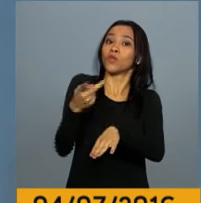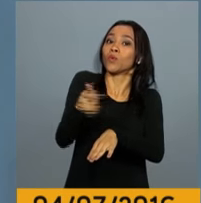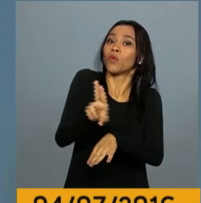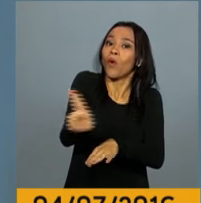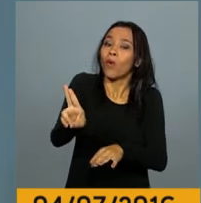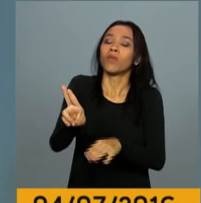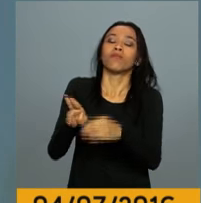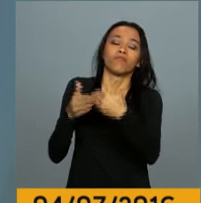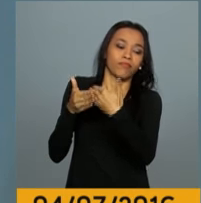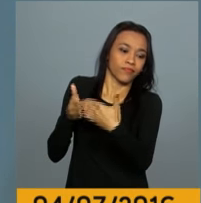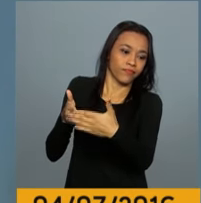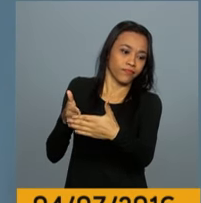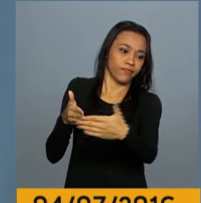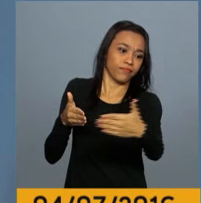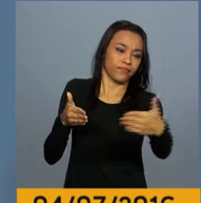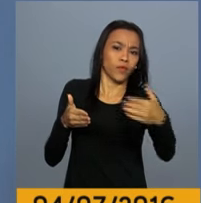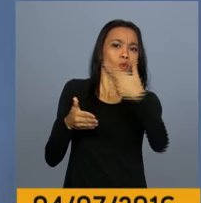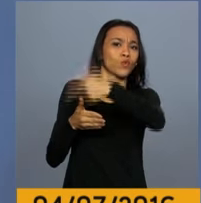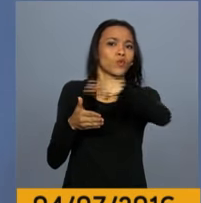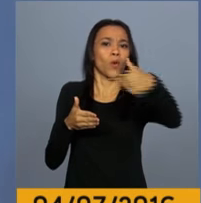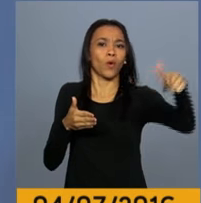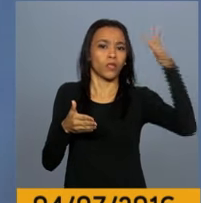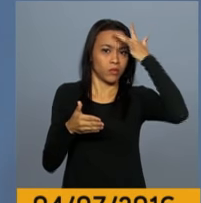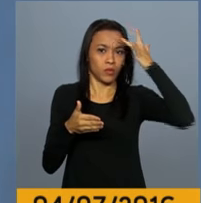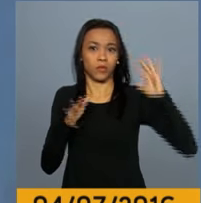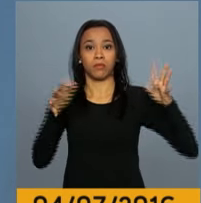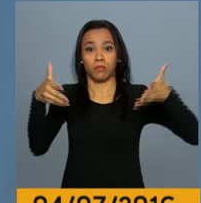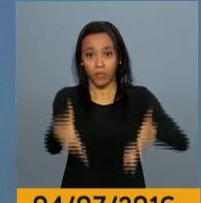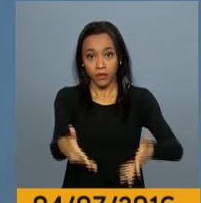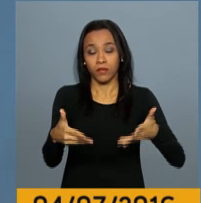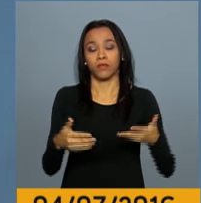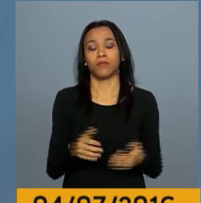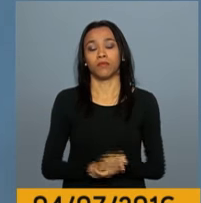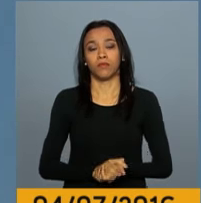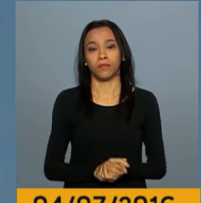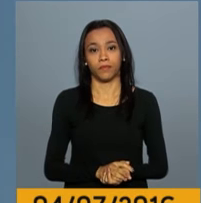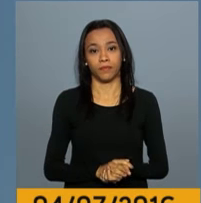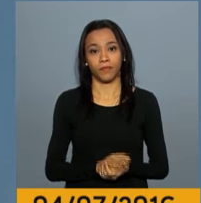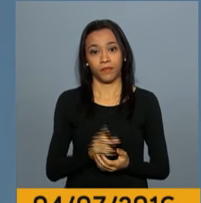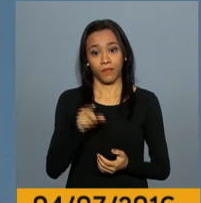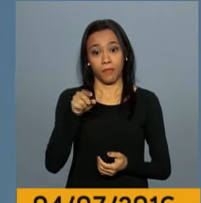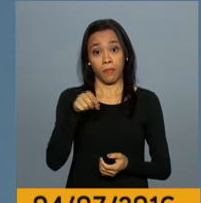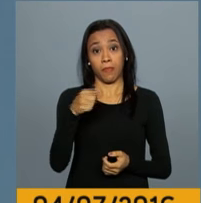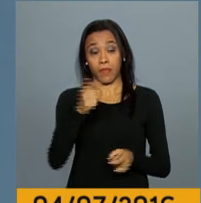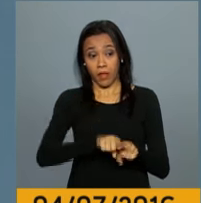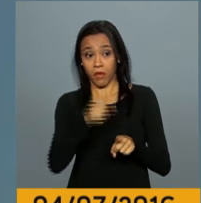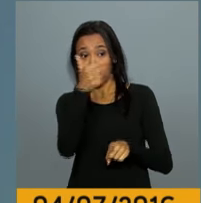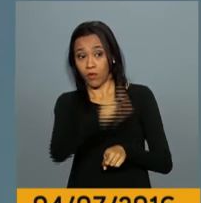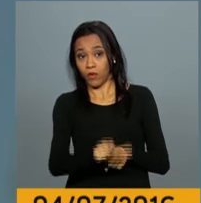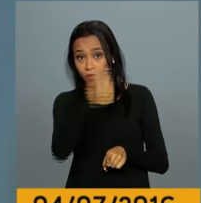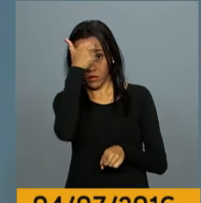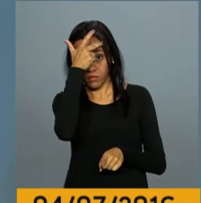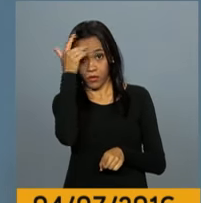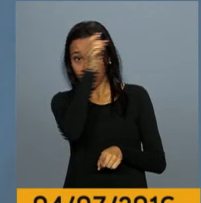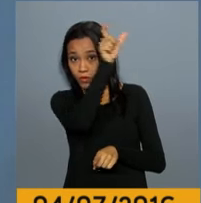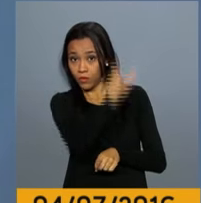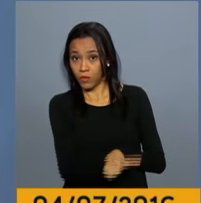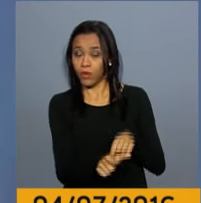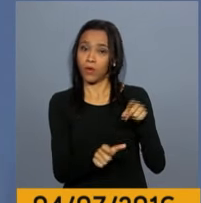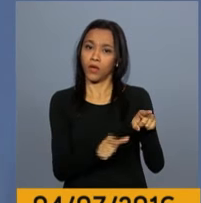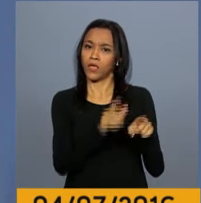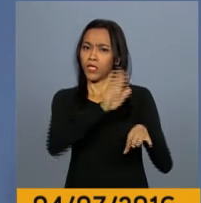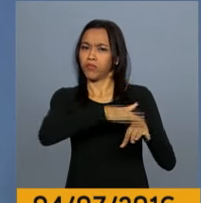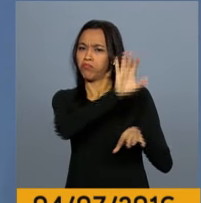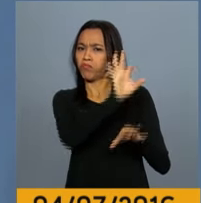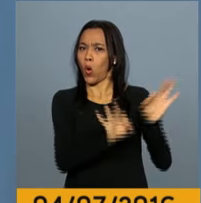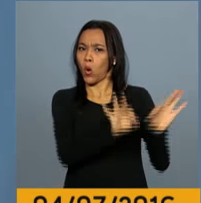liberdade de saudar todos os participantes do fórum. Senhor Plínio Nastari, que